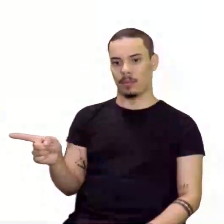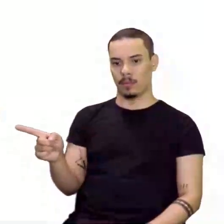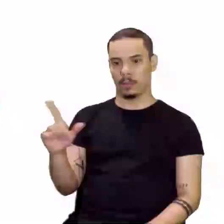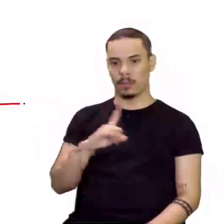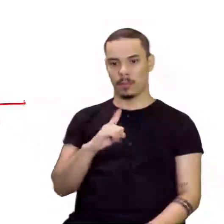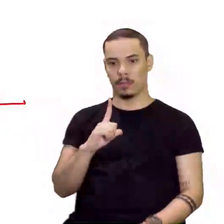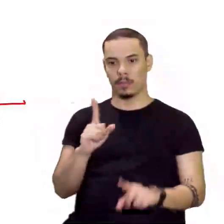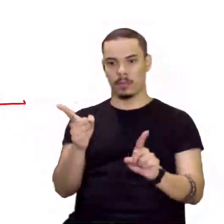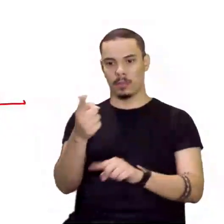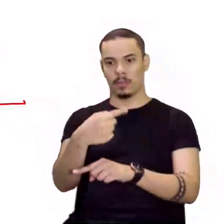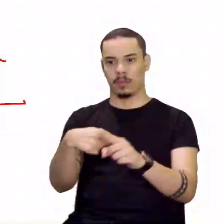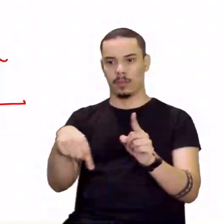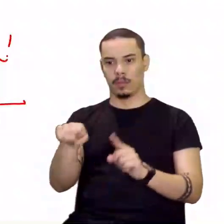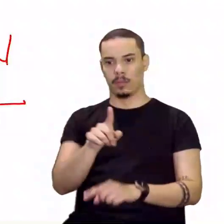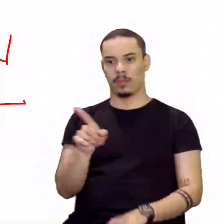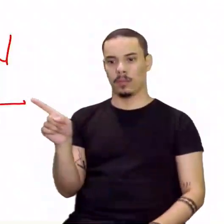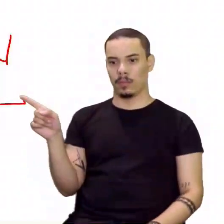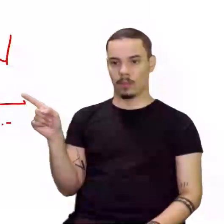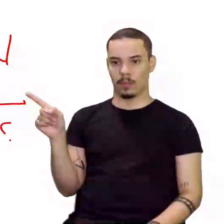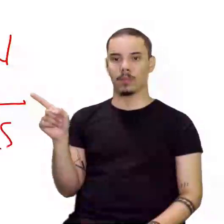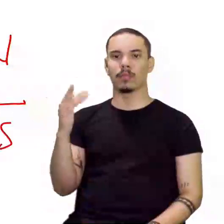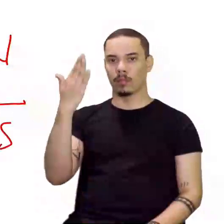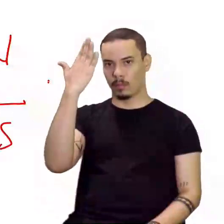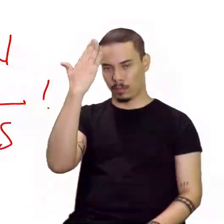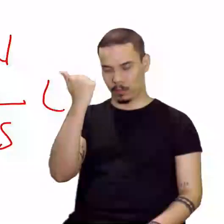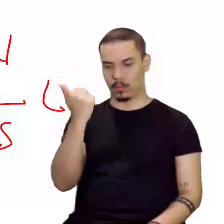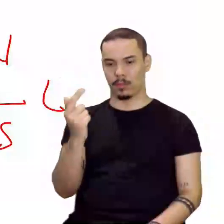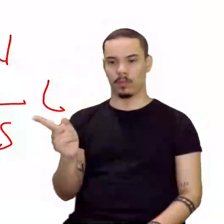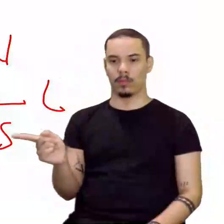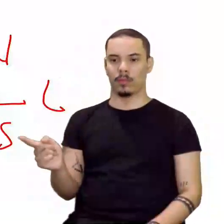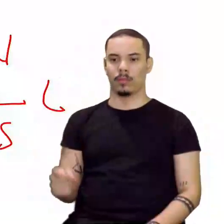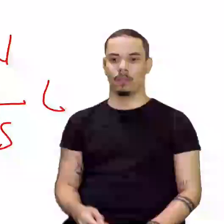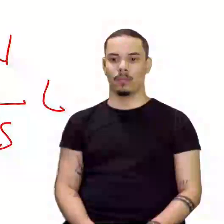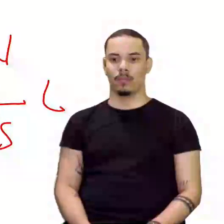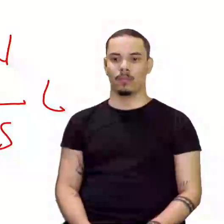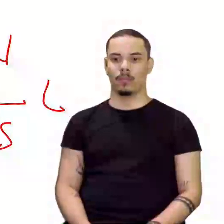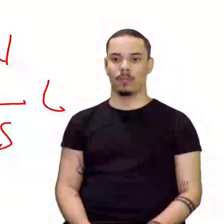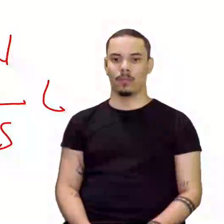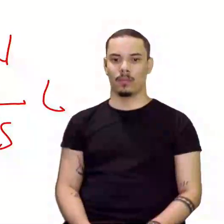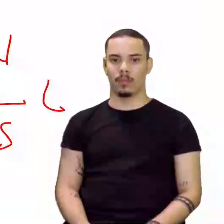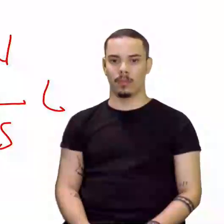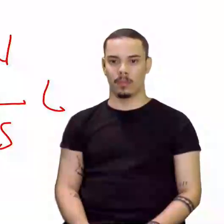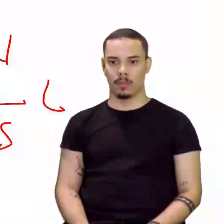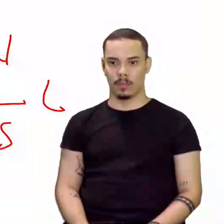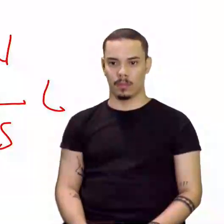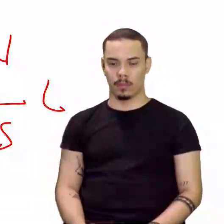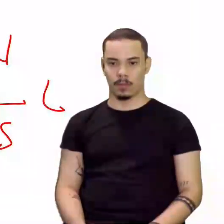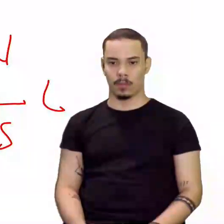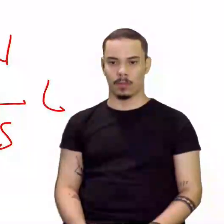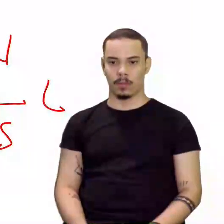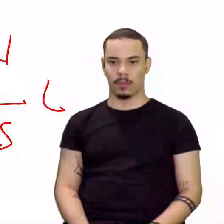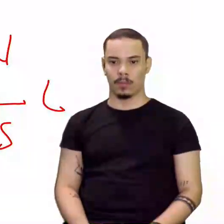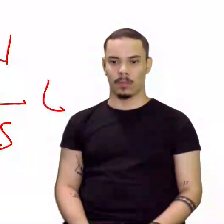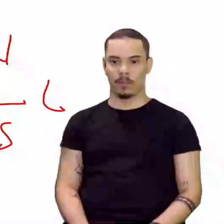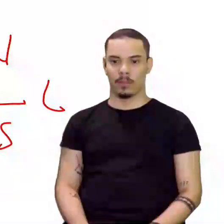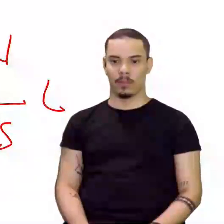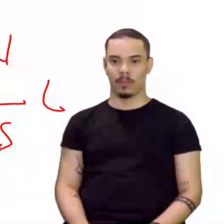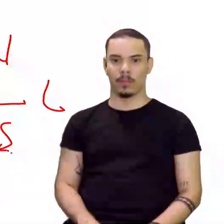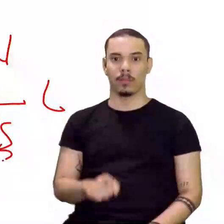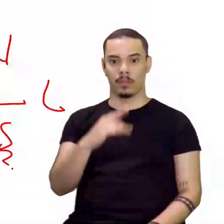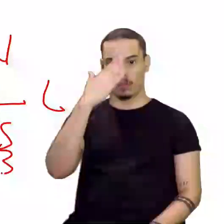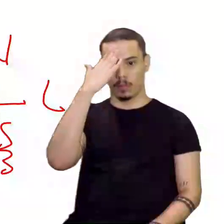ventos, tá norte, ó. Norte, sul, leste, oeste. Na escala aqui, 1 centímetro é igual